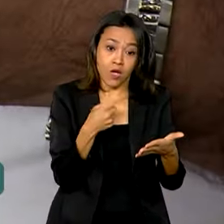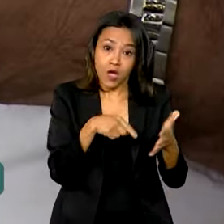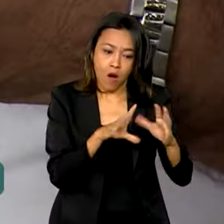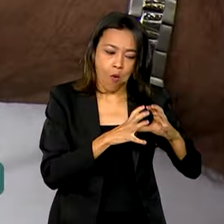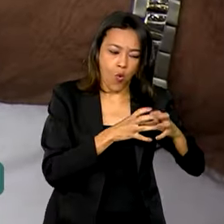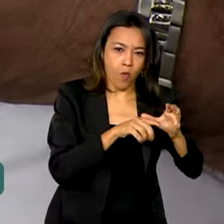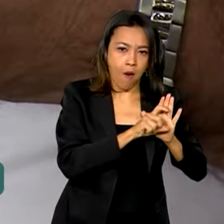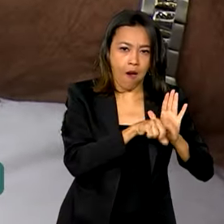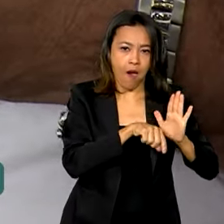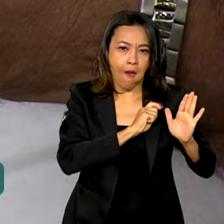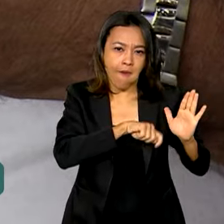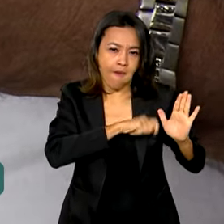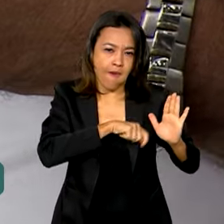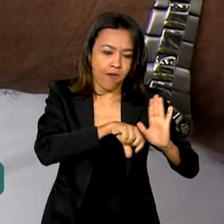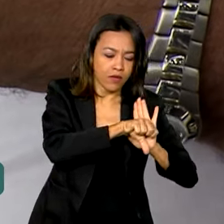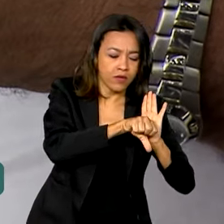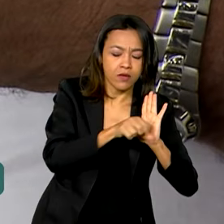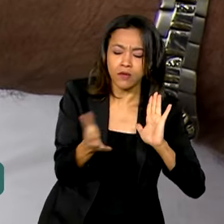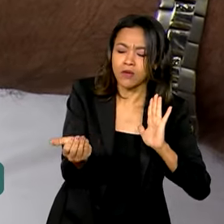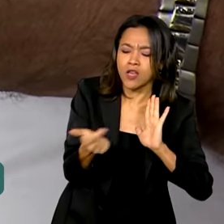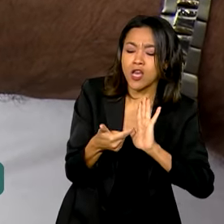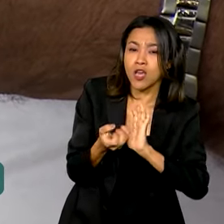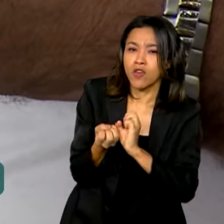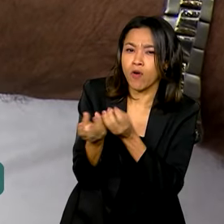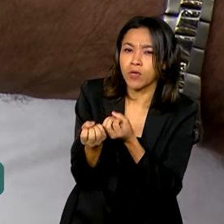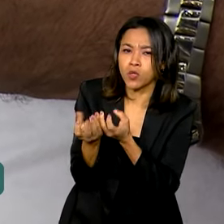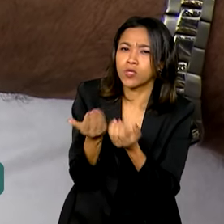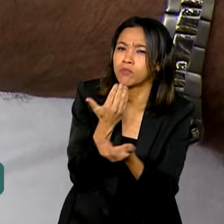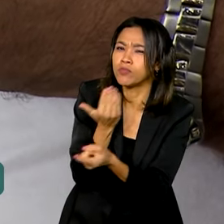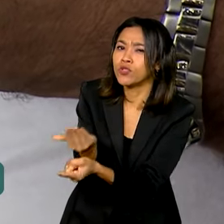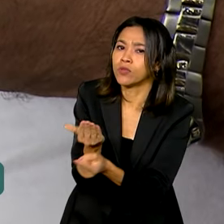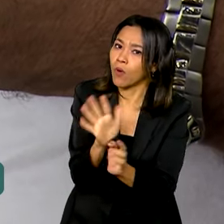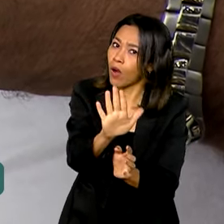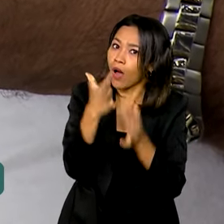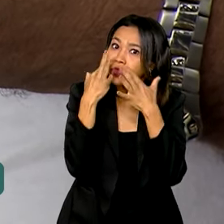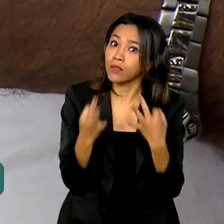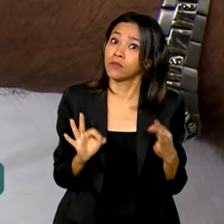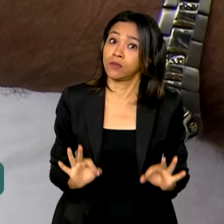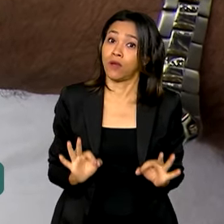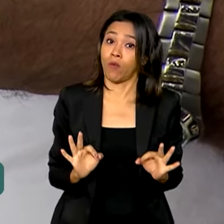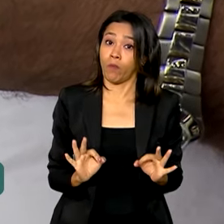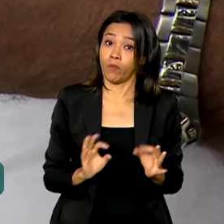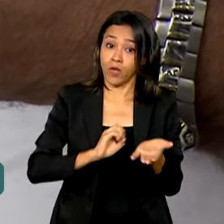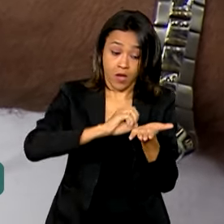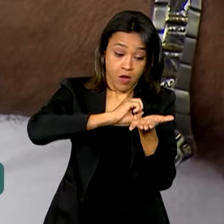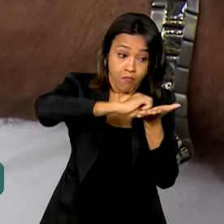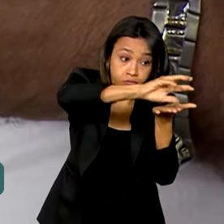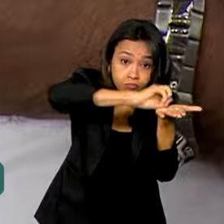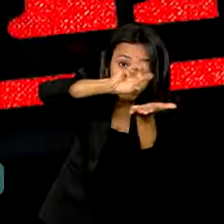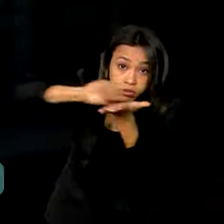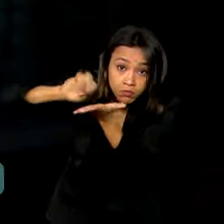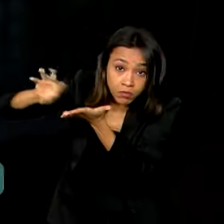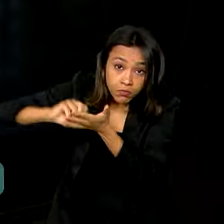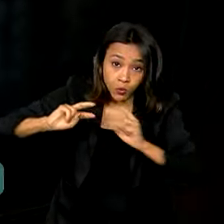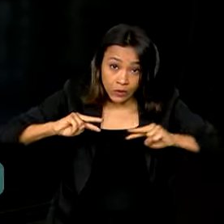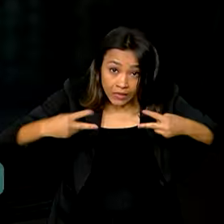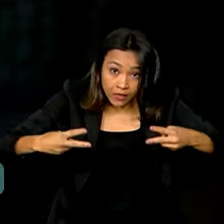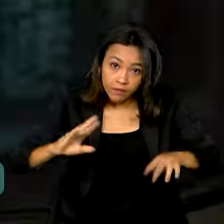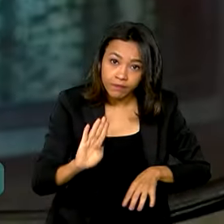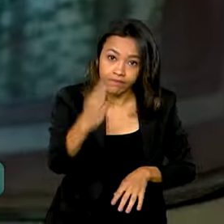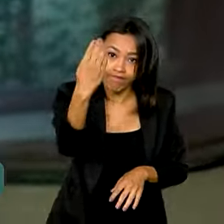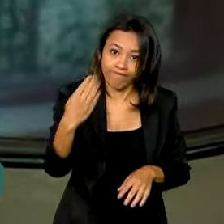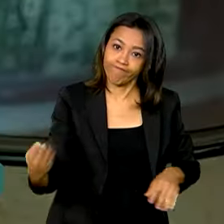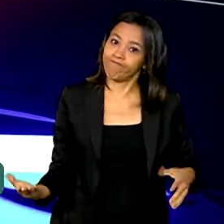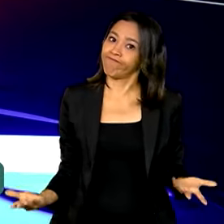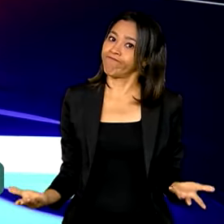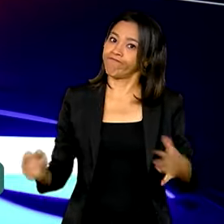criminosos enviam links pedindo informações. Mas atenção, tanto as mensagens ou os links são falsos